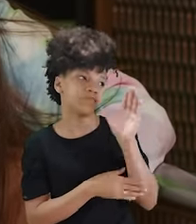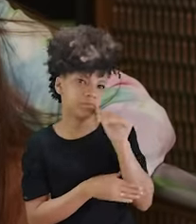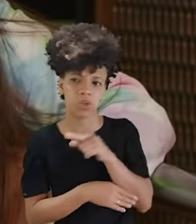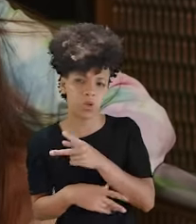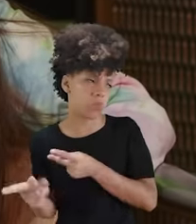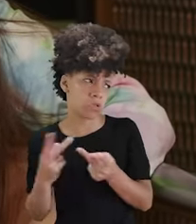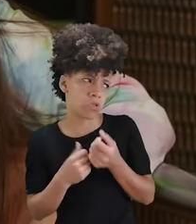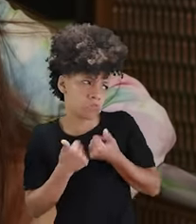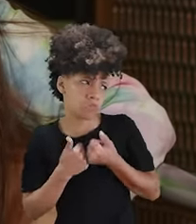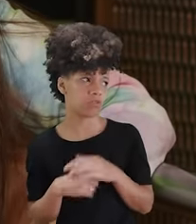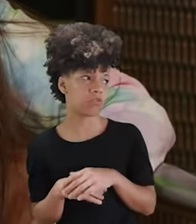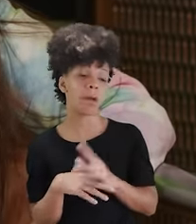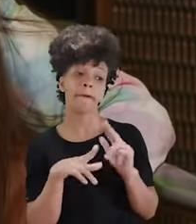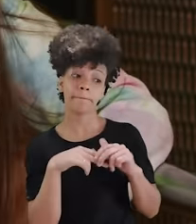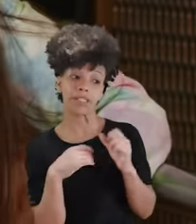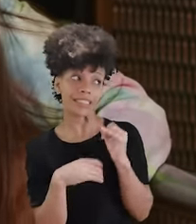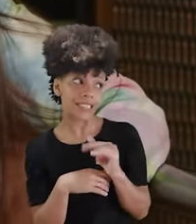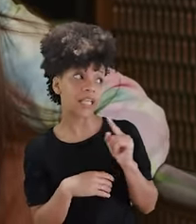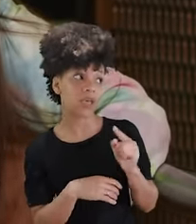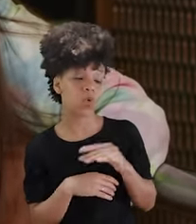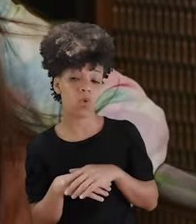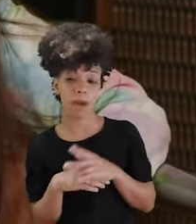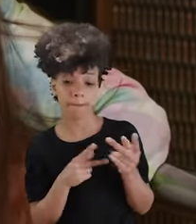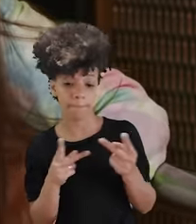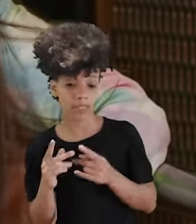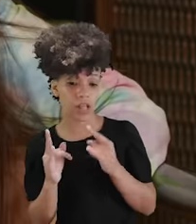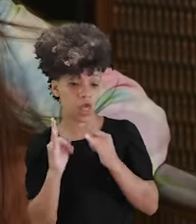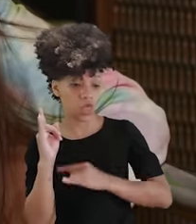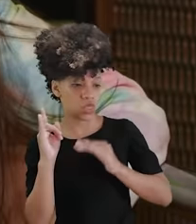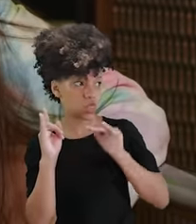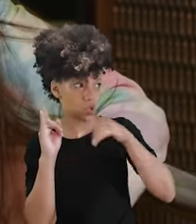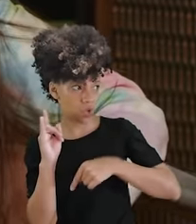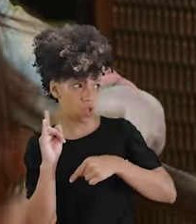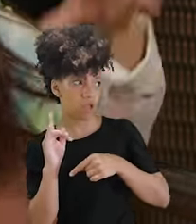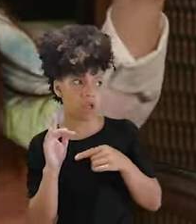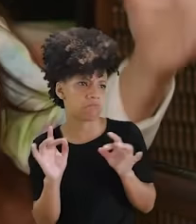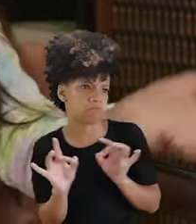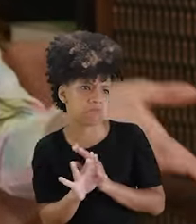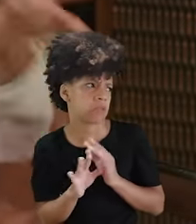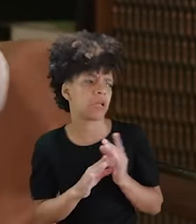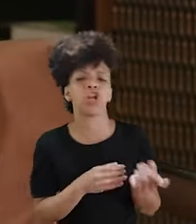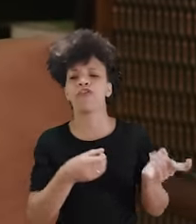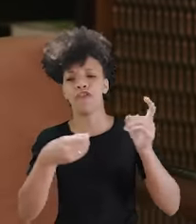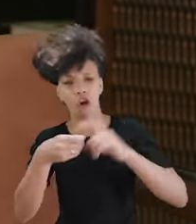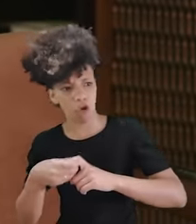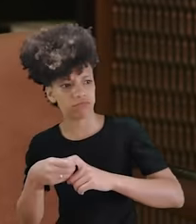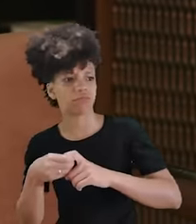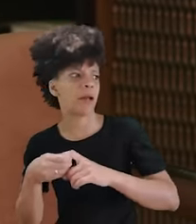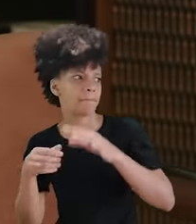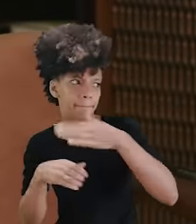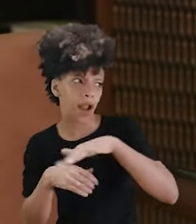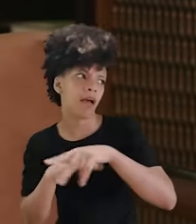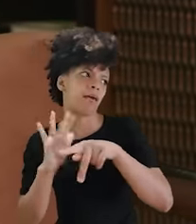do passageiro tá de boa por isso que eu falei se o passageiro entra numa área de tripulante ele é simplesmente colocado de